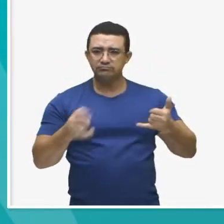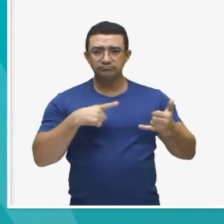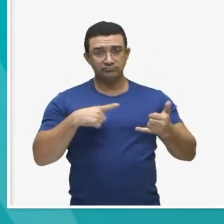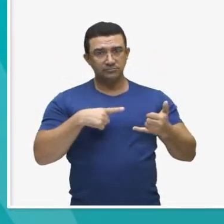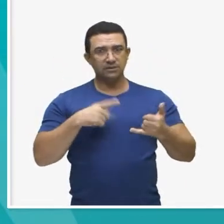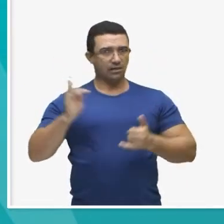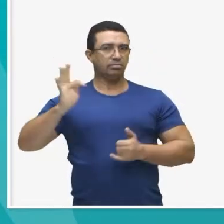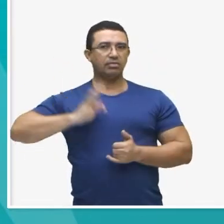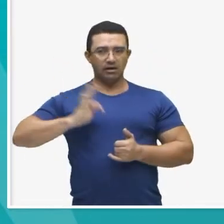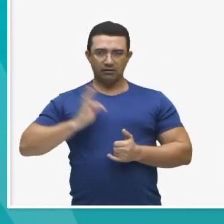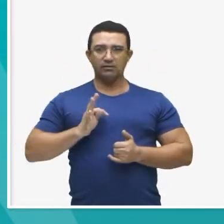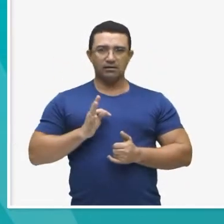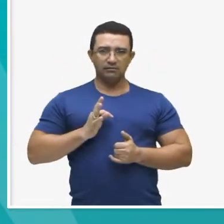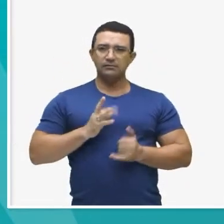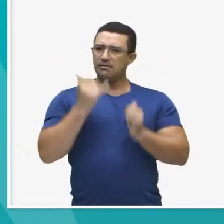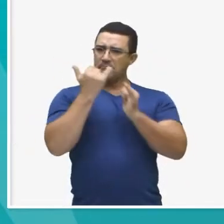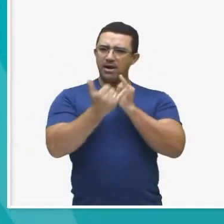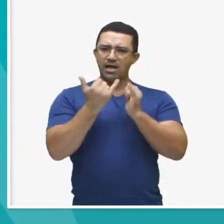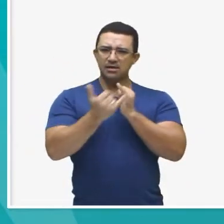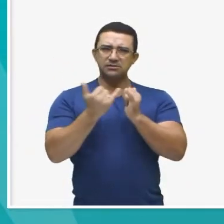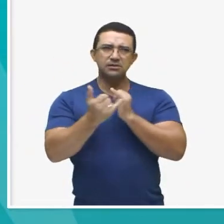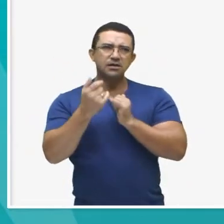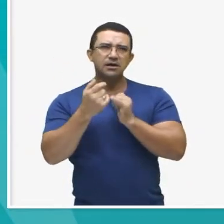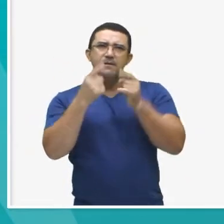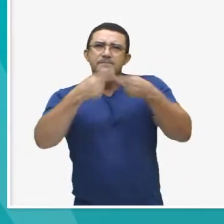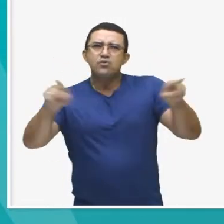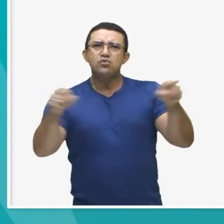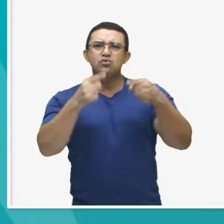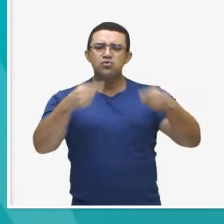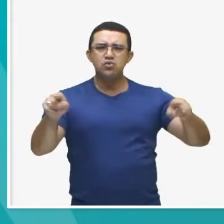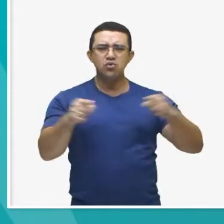é musical aos nossos ouvidos, ok? Então